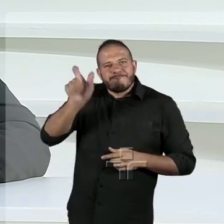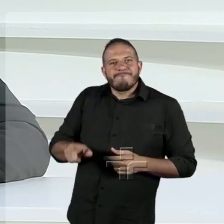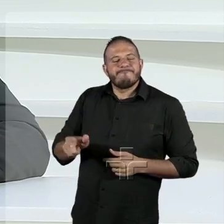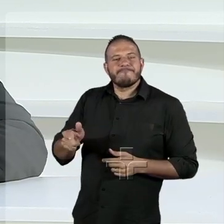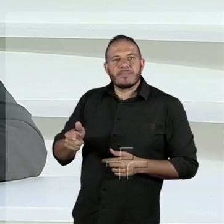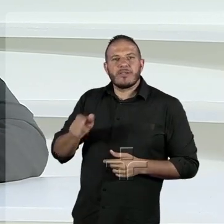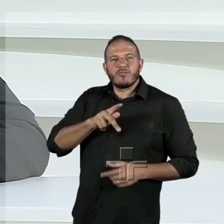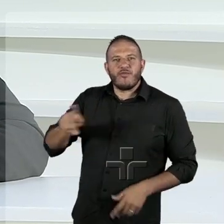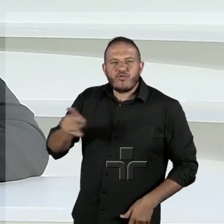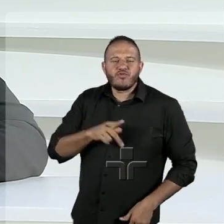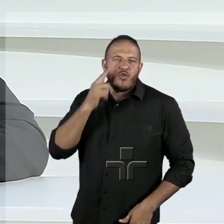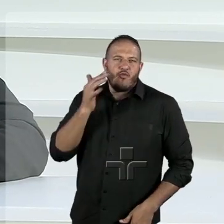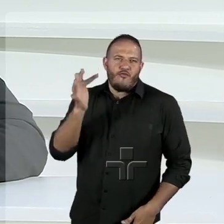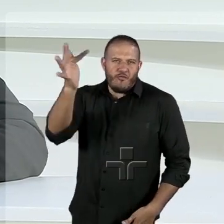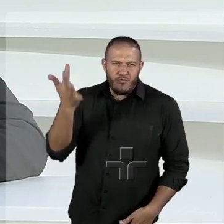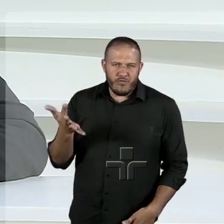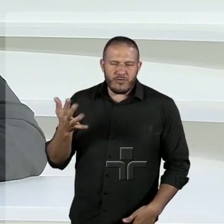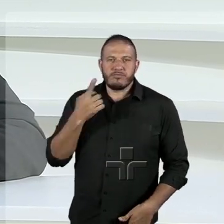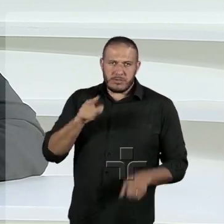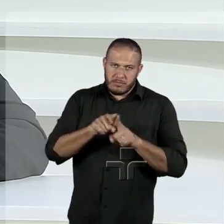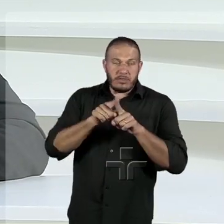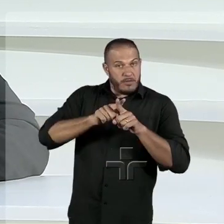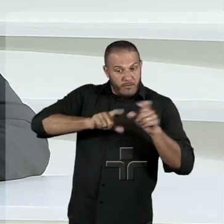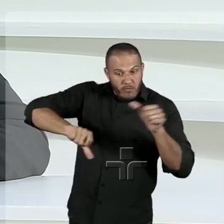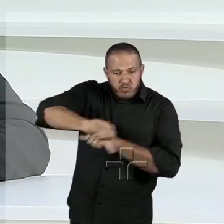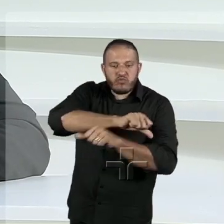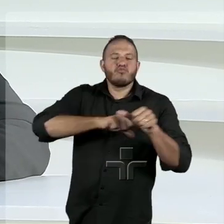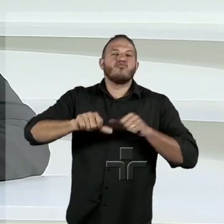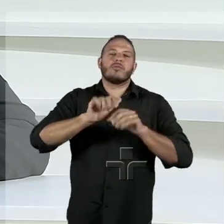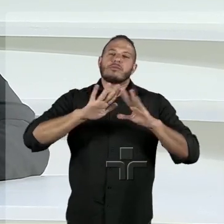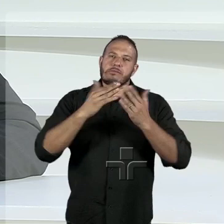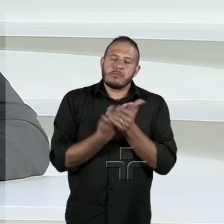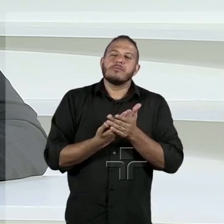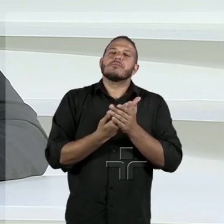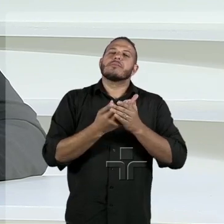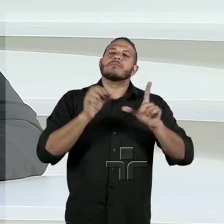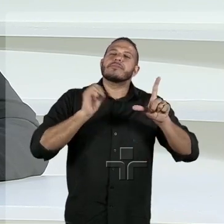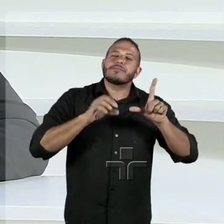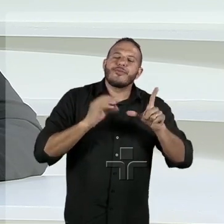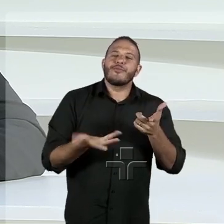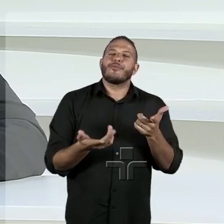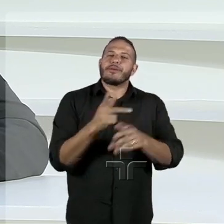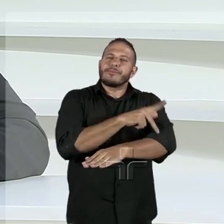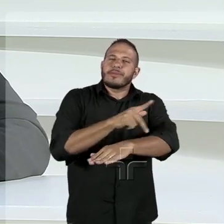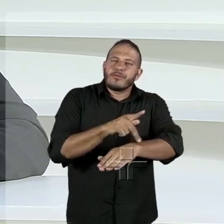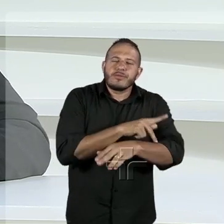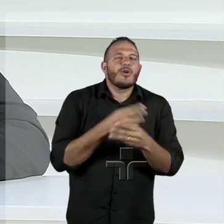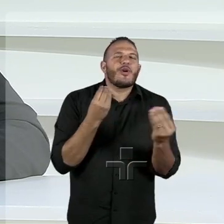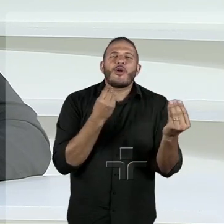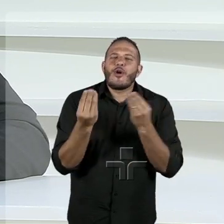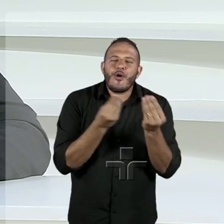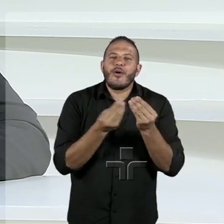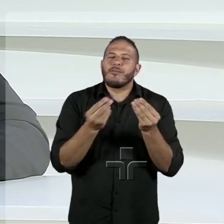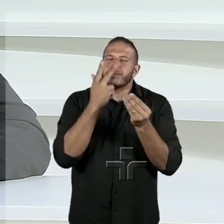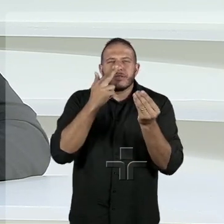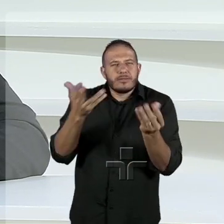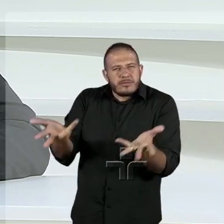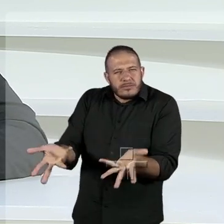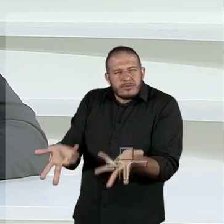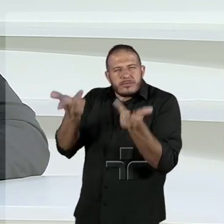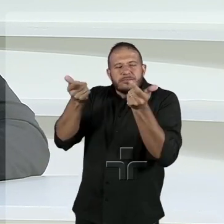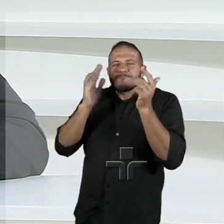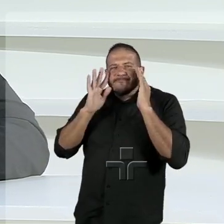Na questão da formação, da escola, da licenciatura, da pedagogia, como dar ênfase à